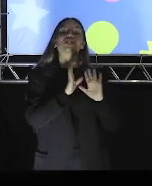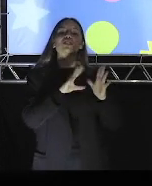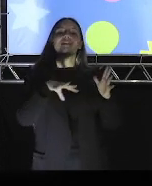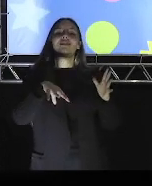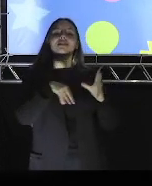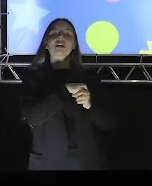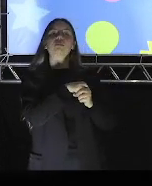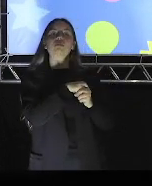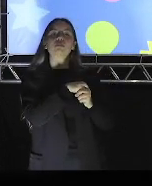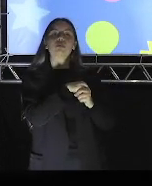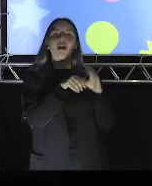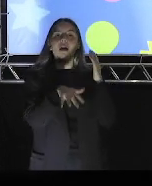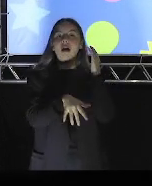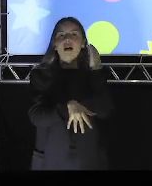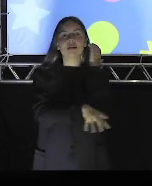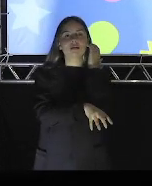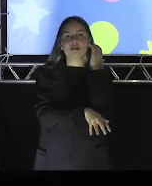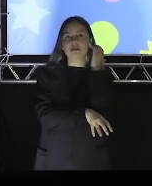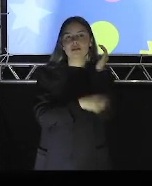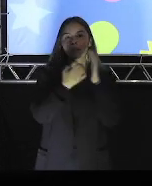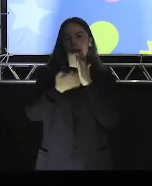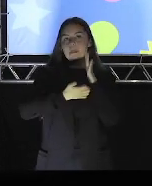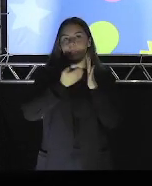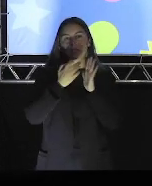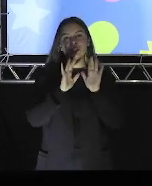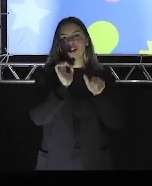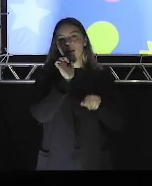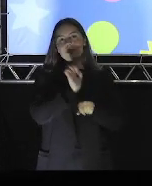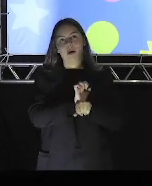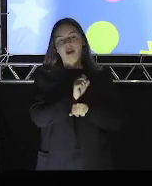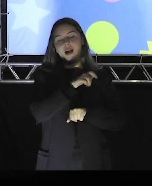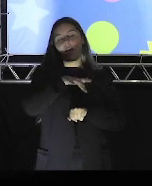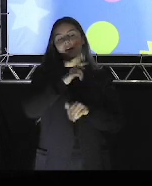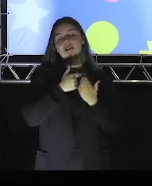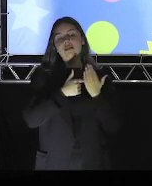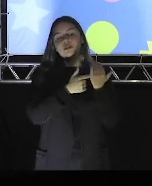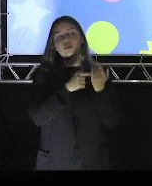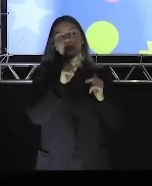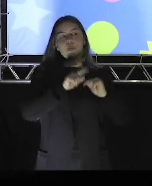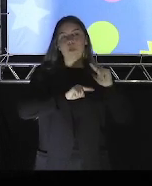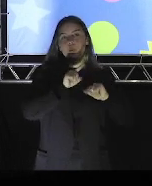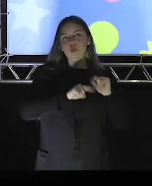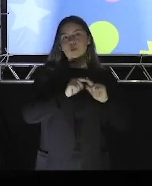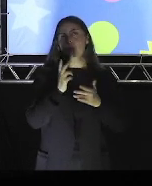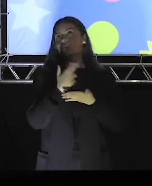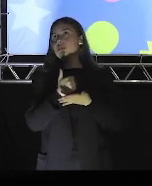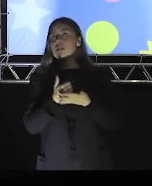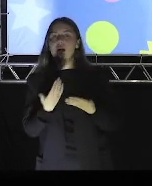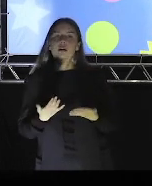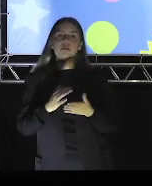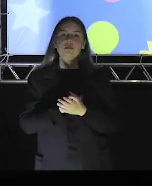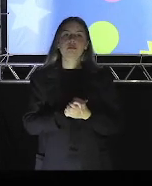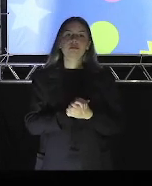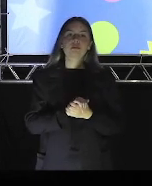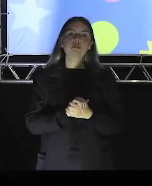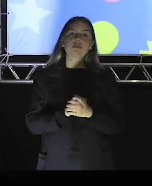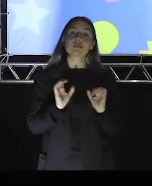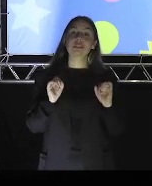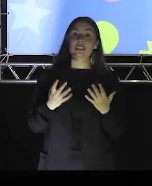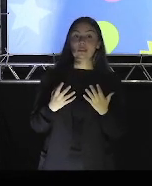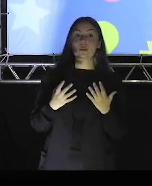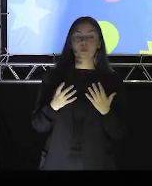se tornando algo que já é esperado para tecnologia, produto, design? E aí eu